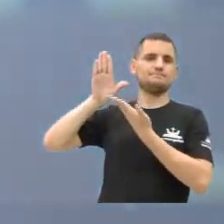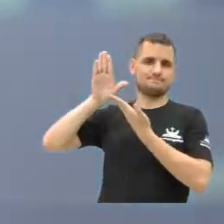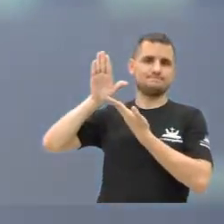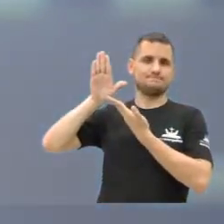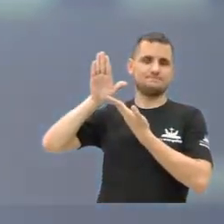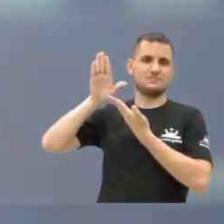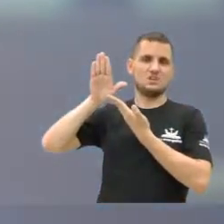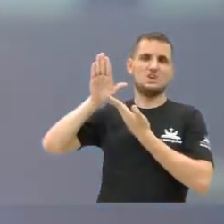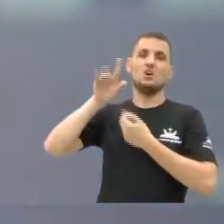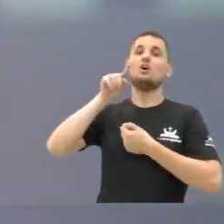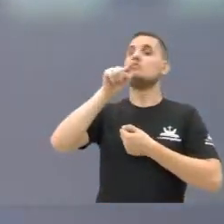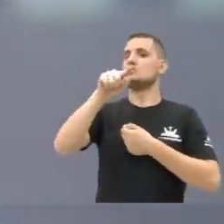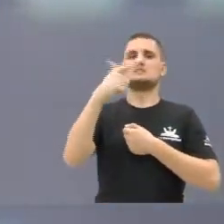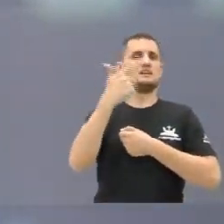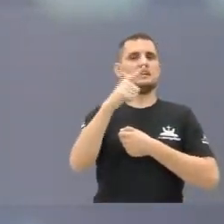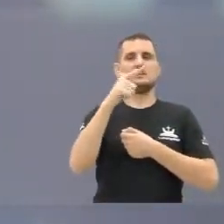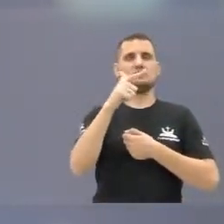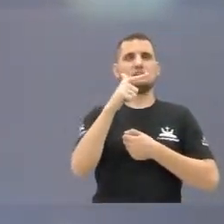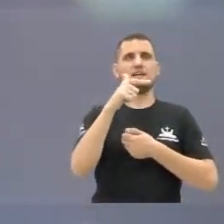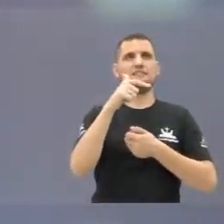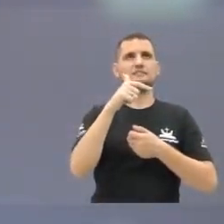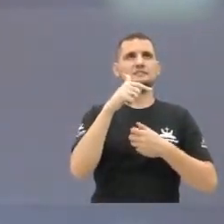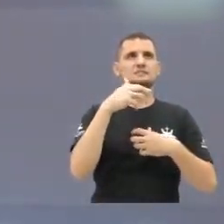Você não tem motivo para se sentir só.